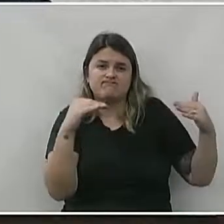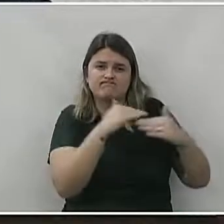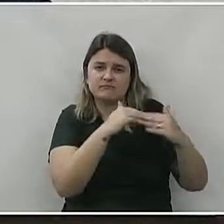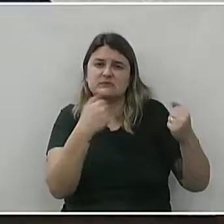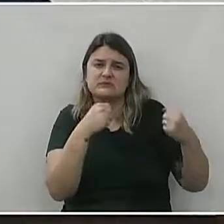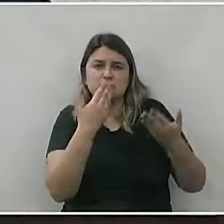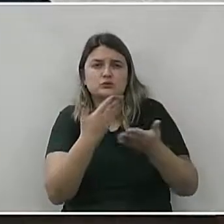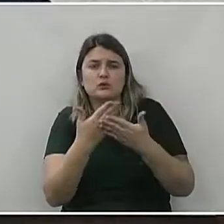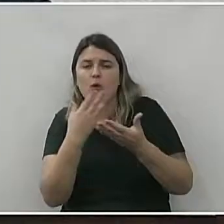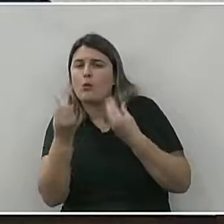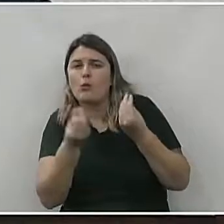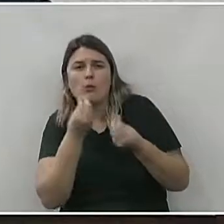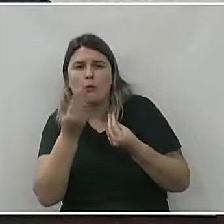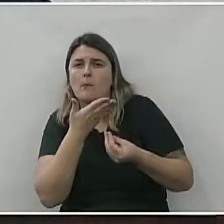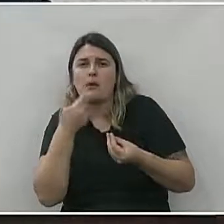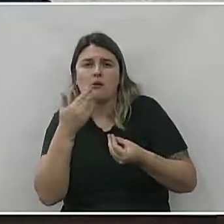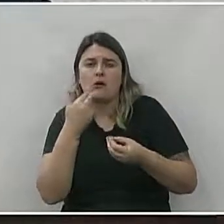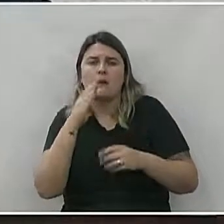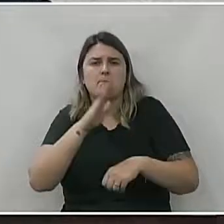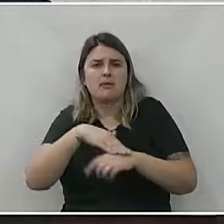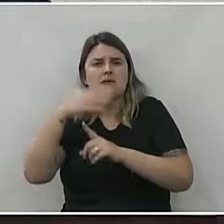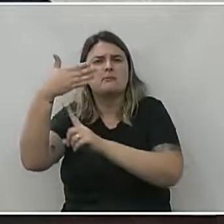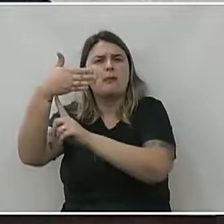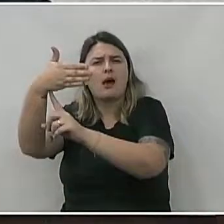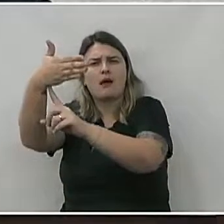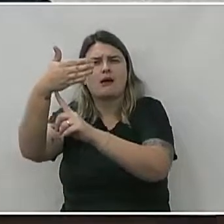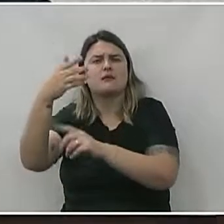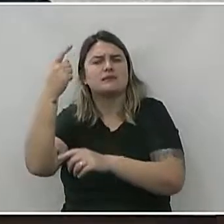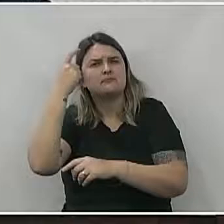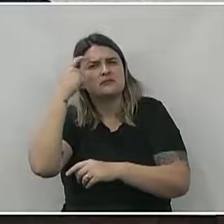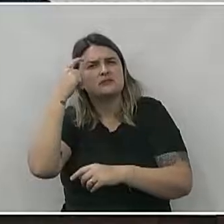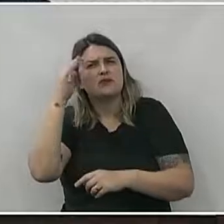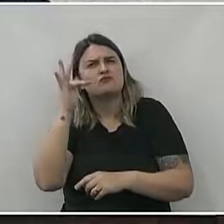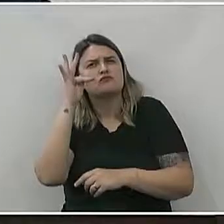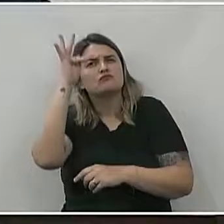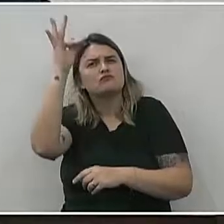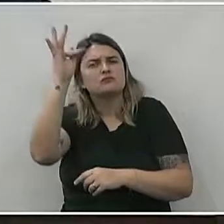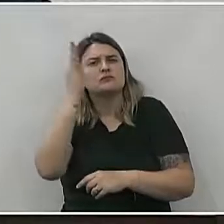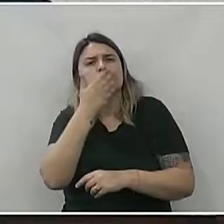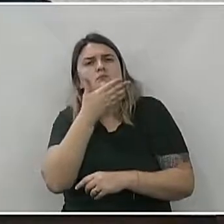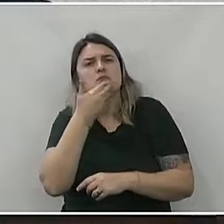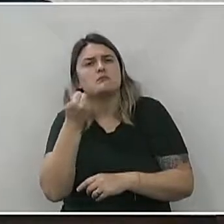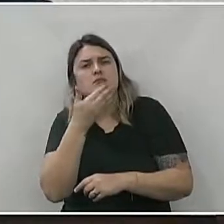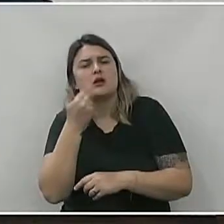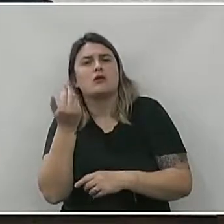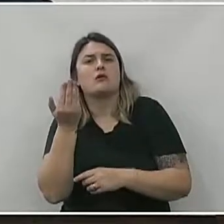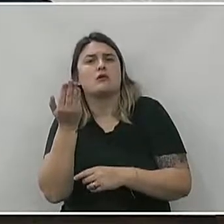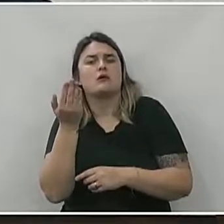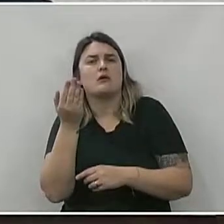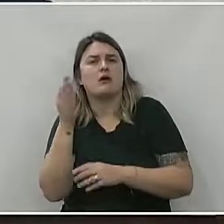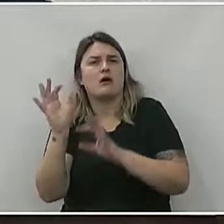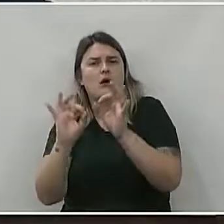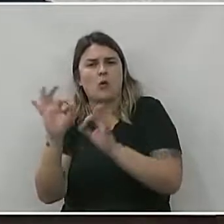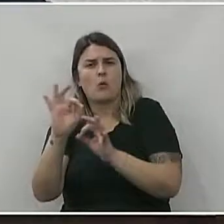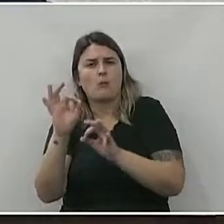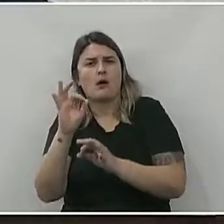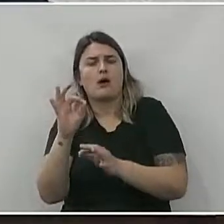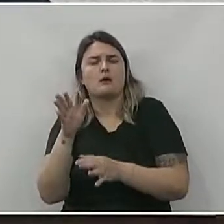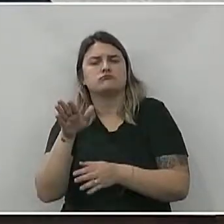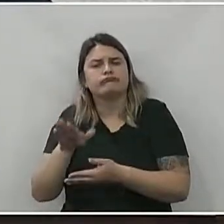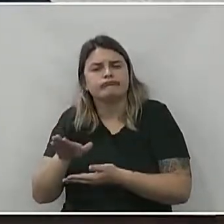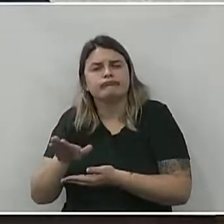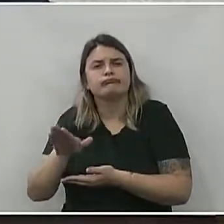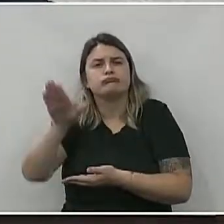via, com mais sinalização e até mesmo pensar se não seria o caso de deixar mão única. Fim